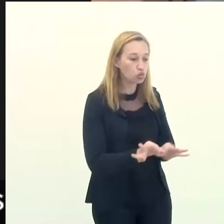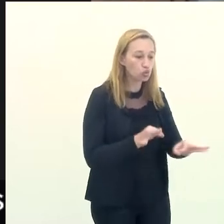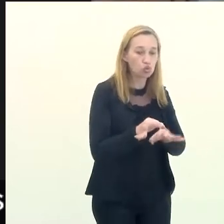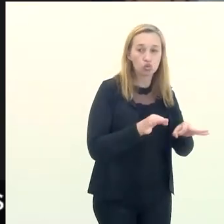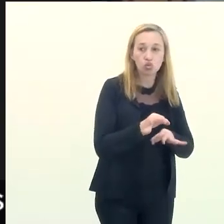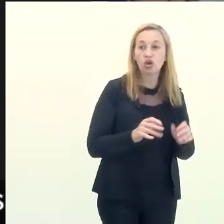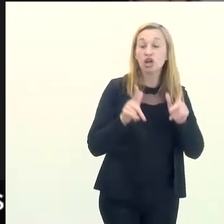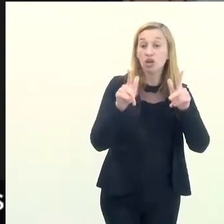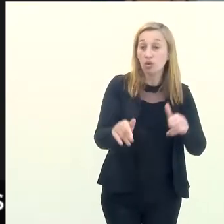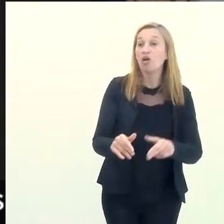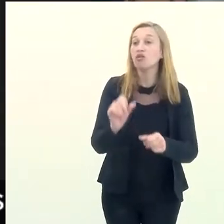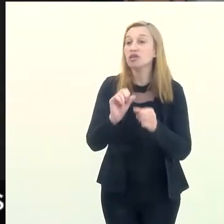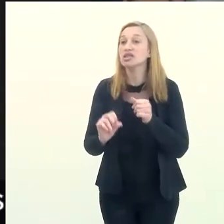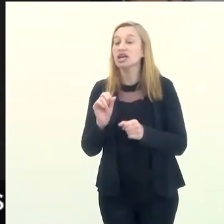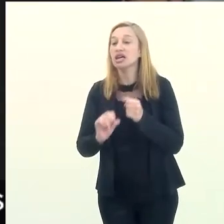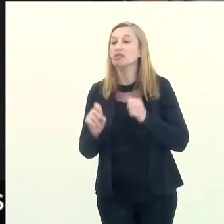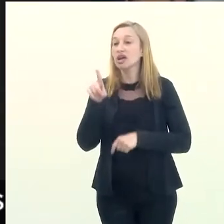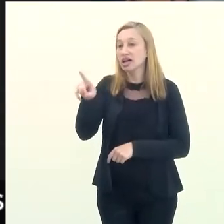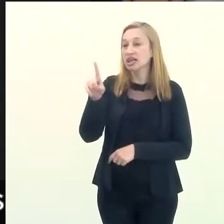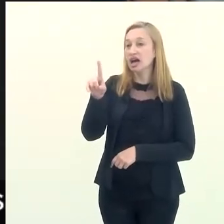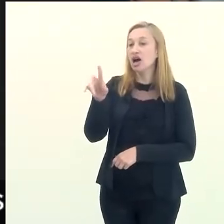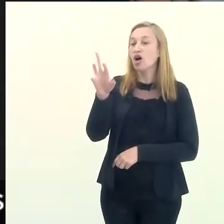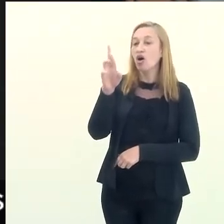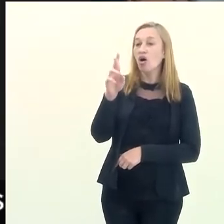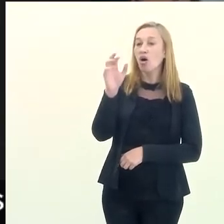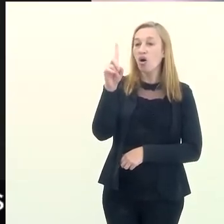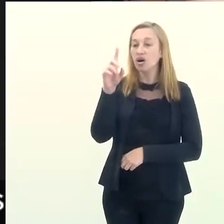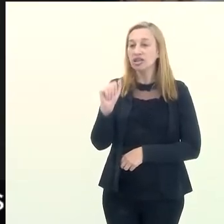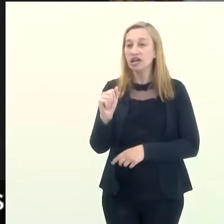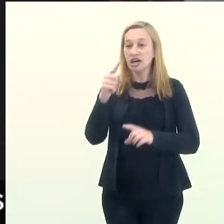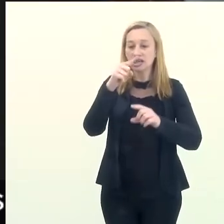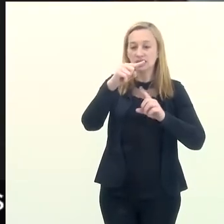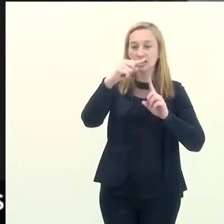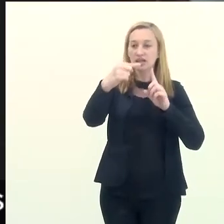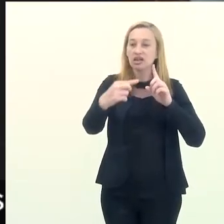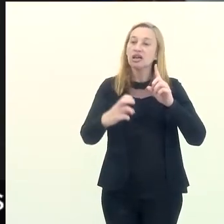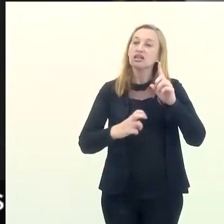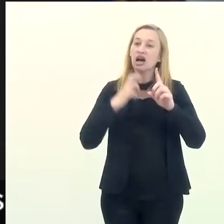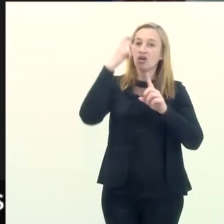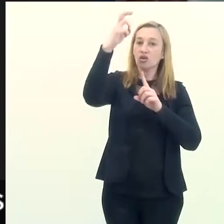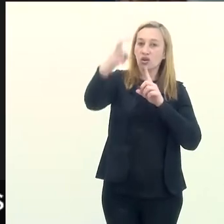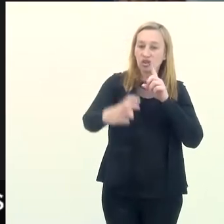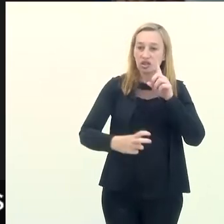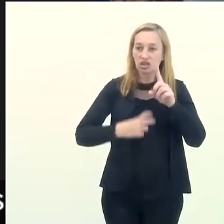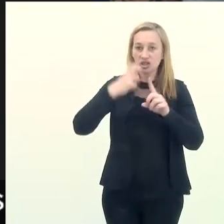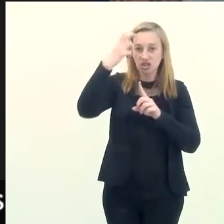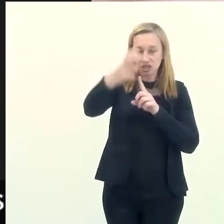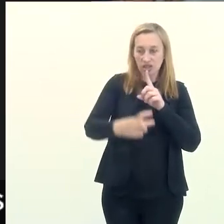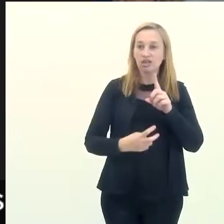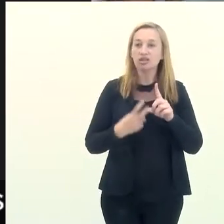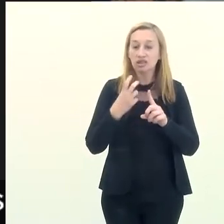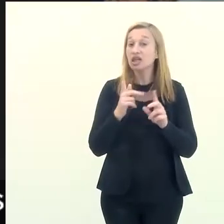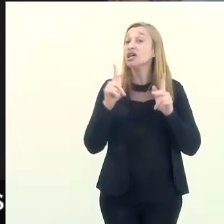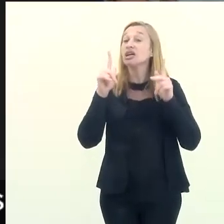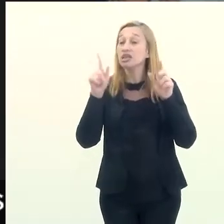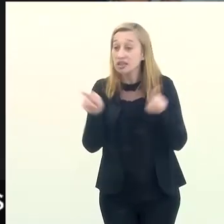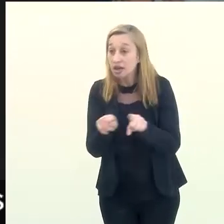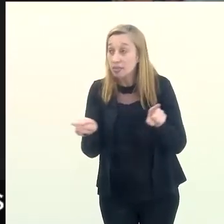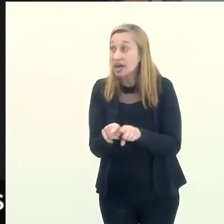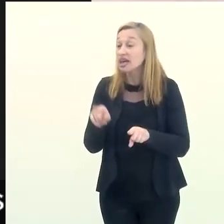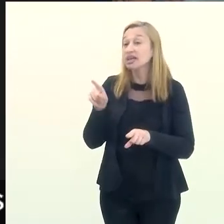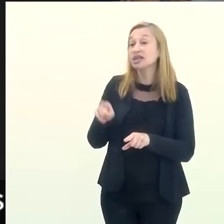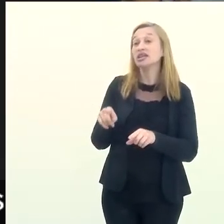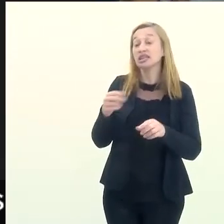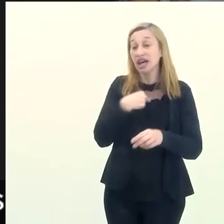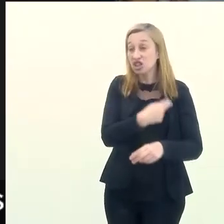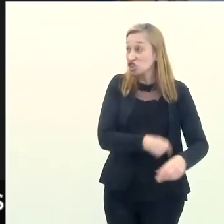a montar isso, como nós fizemos lá na Roda Gigante, por exemplo, quando a gente inaugurou a Roda. A Roda também veio da China, eu fui